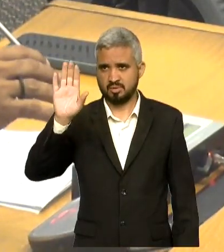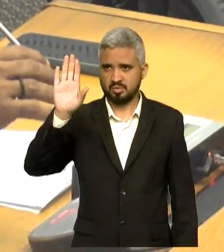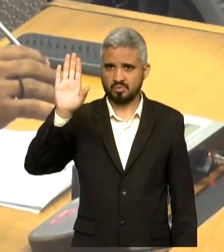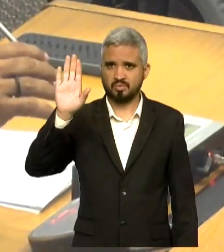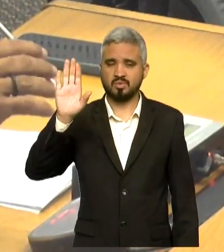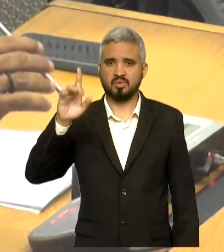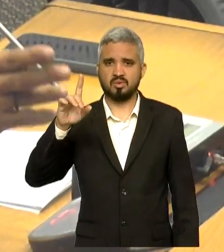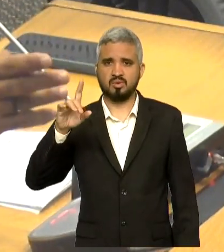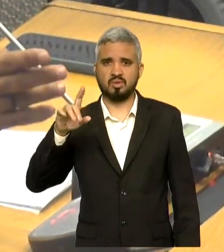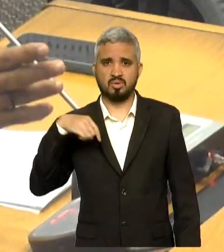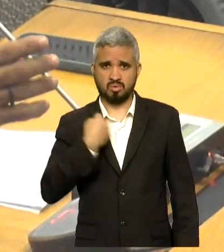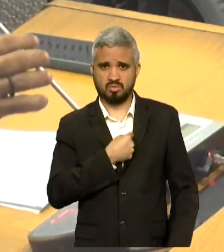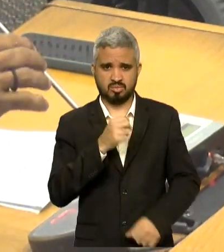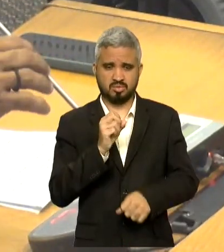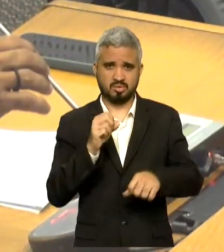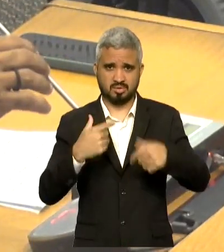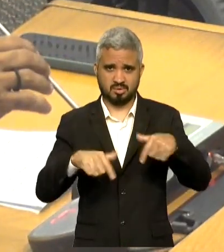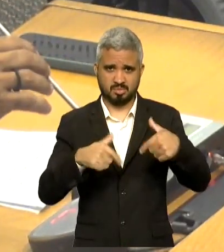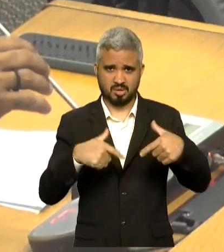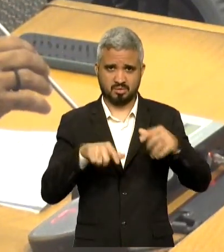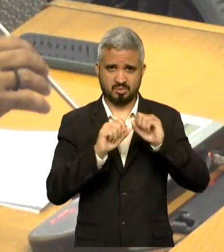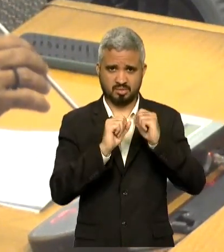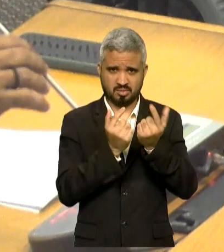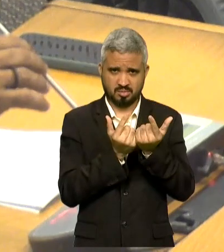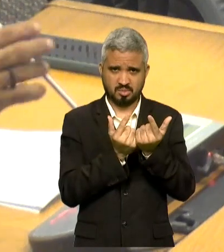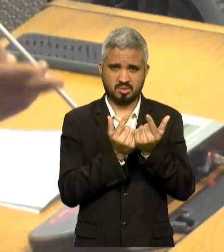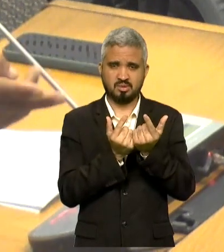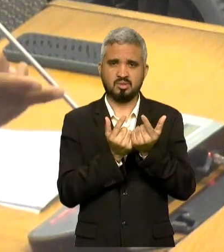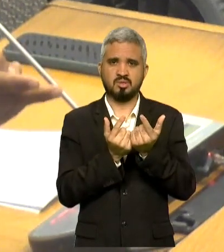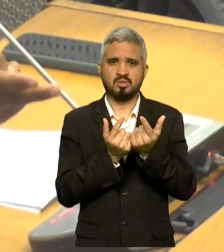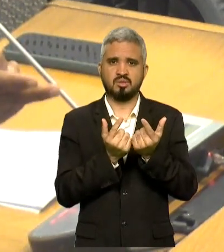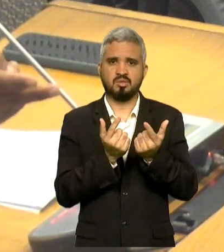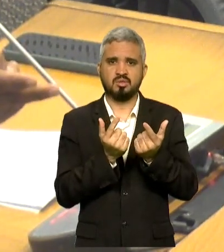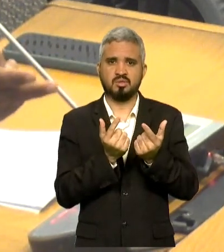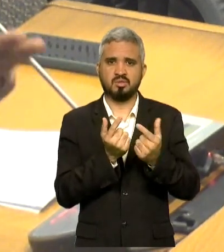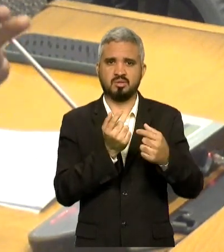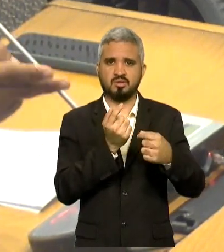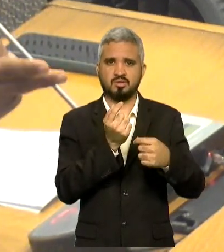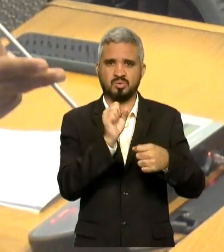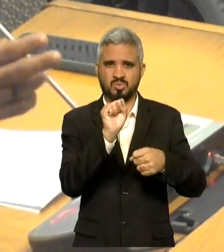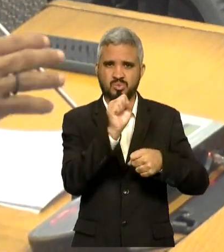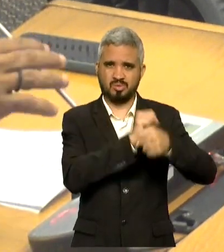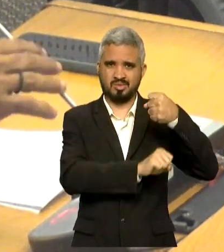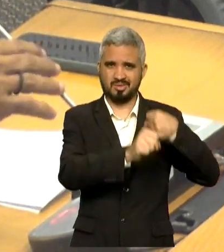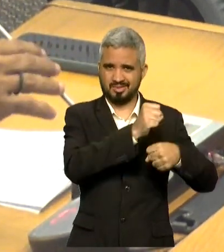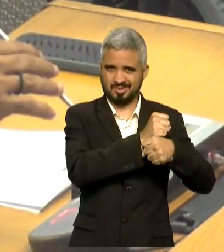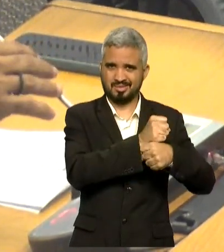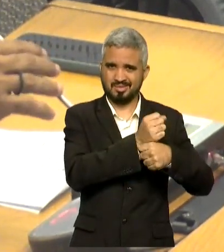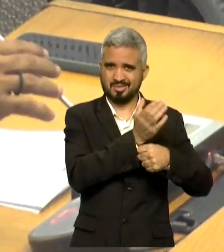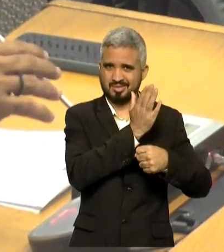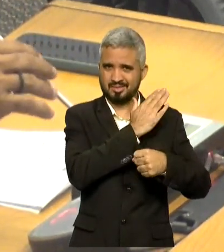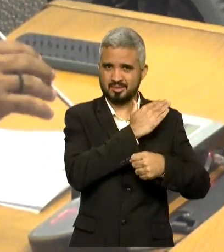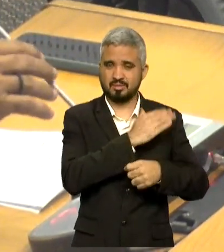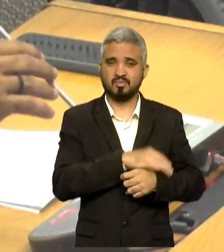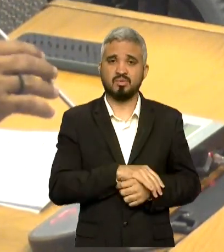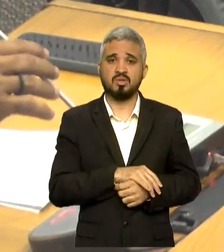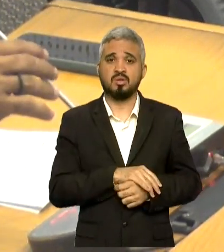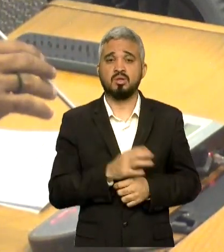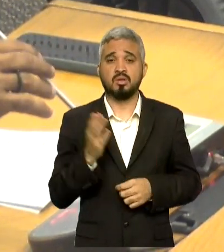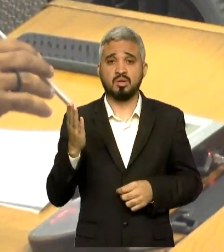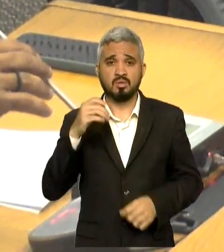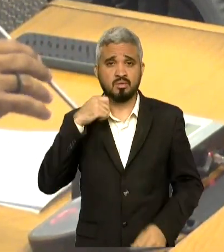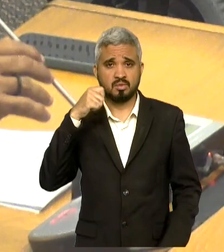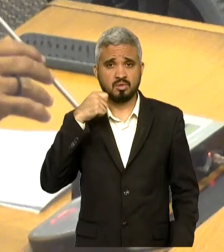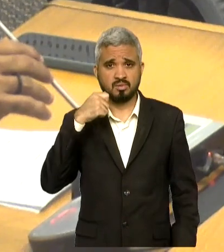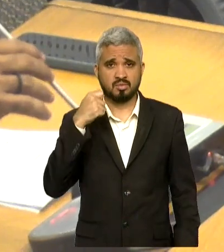Assembleia Legislativa, na última legislatura, nas duas últimas legislaturas, estou na terceira, com o doutor Tarcísio,